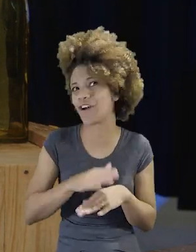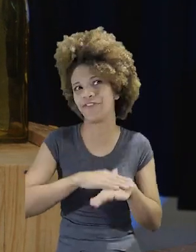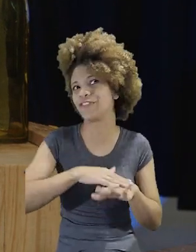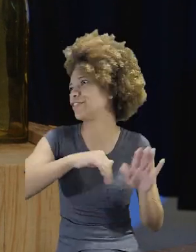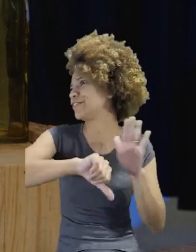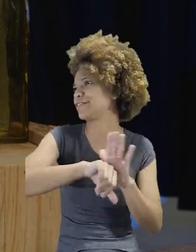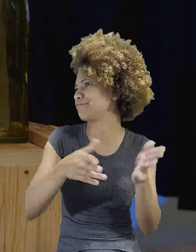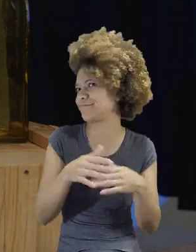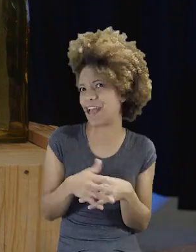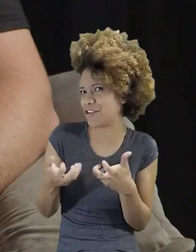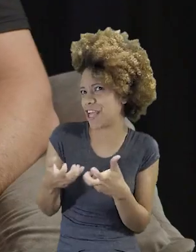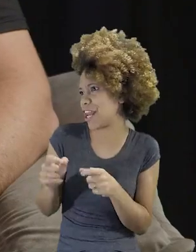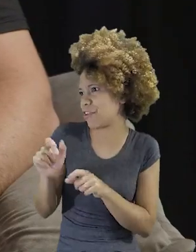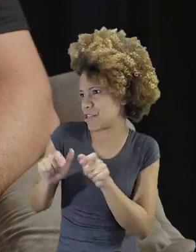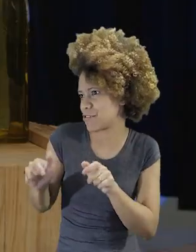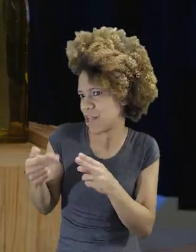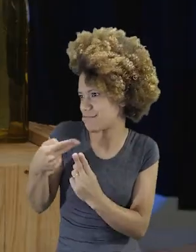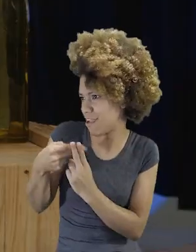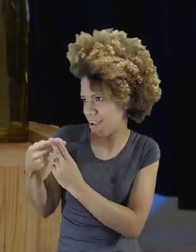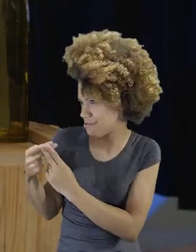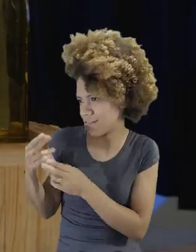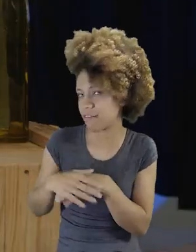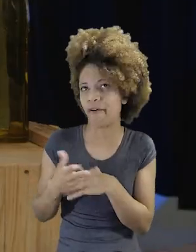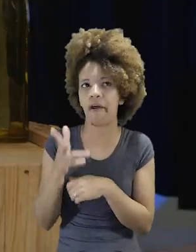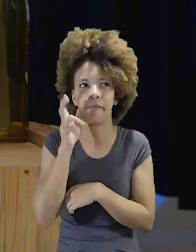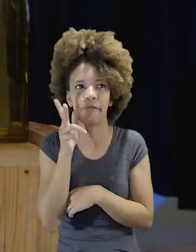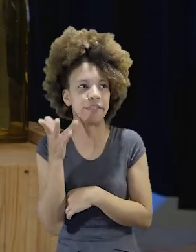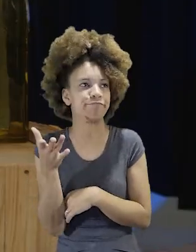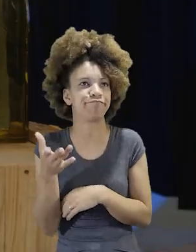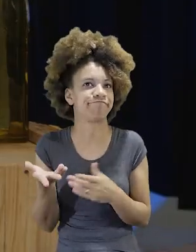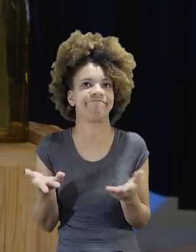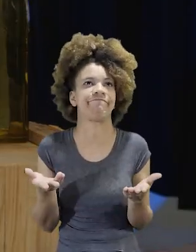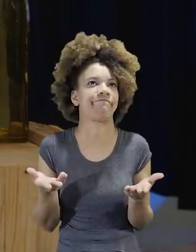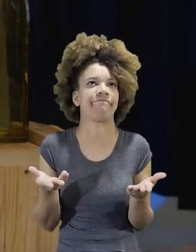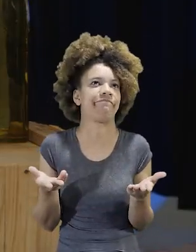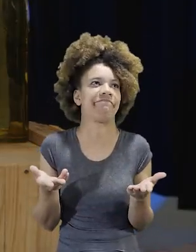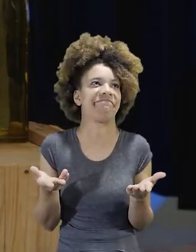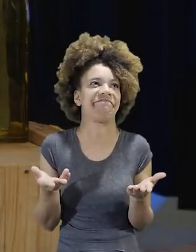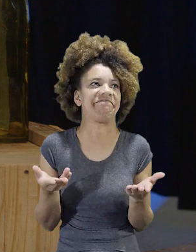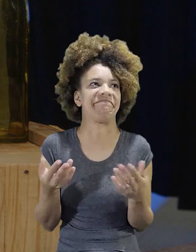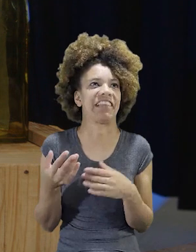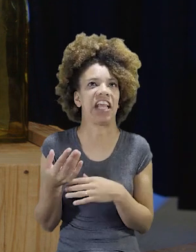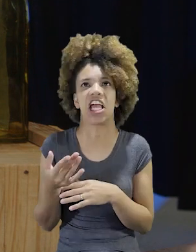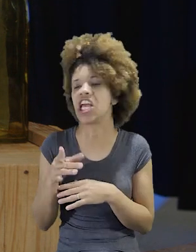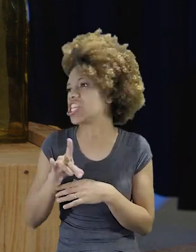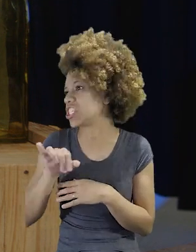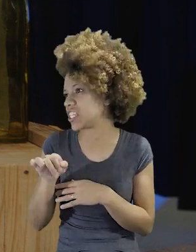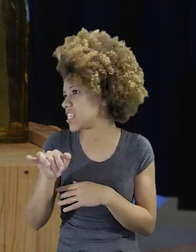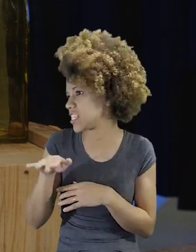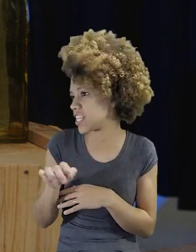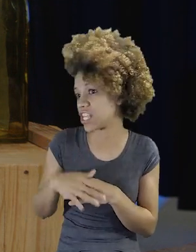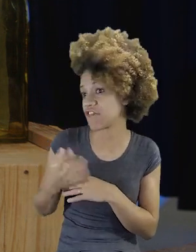Maurício e por isso que eu comecei a escrever exatamente eu queria muito que alguém falasse tá ligado eu ouvi tá ligado eu